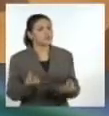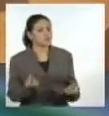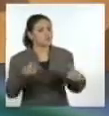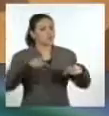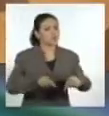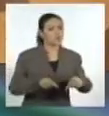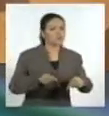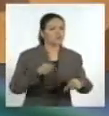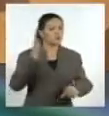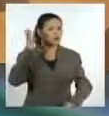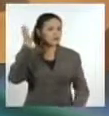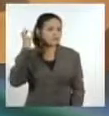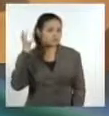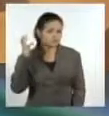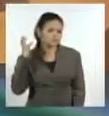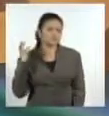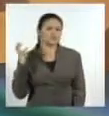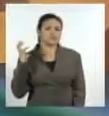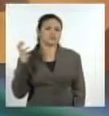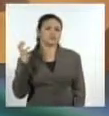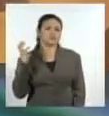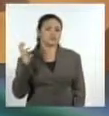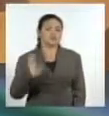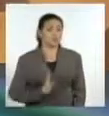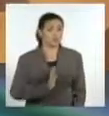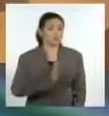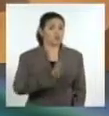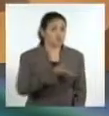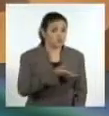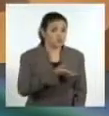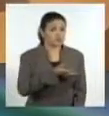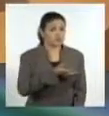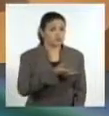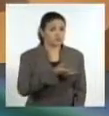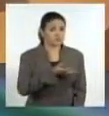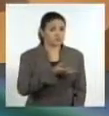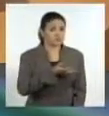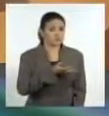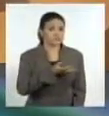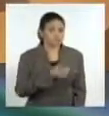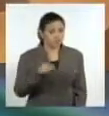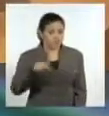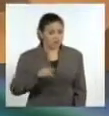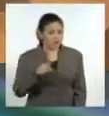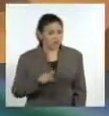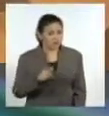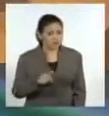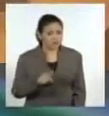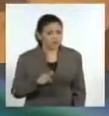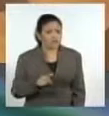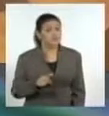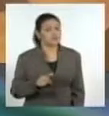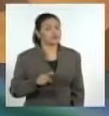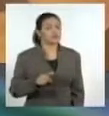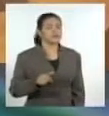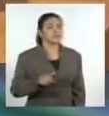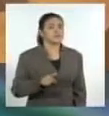mais forte, mais dura e mais cruel do que a oposição que nós fizemos aqui no